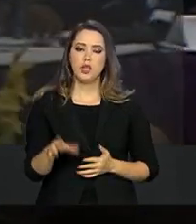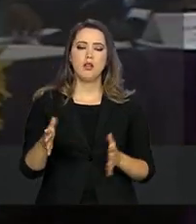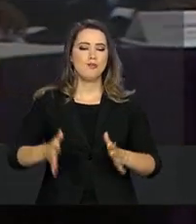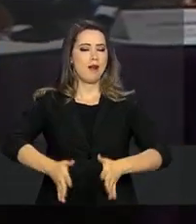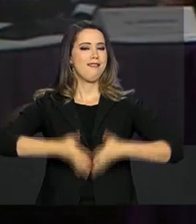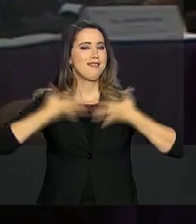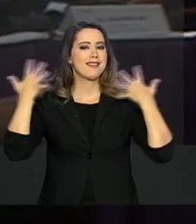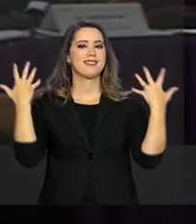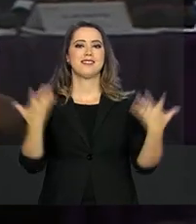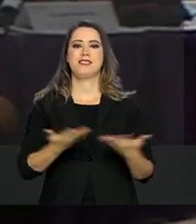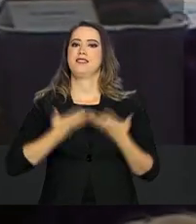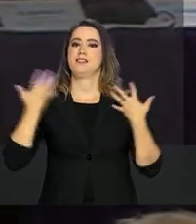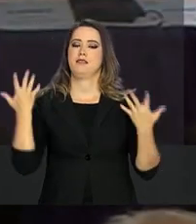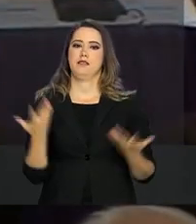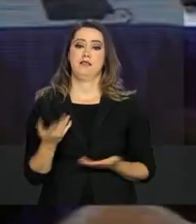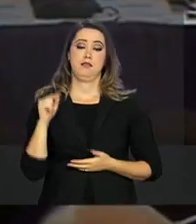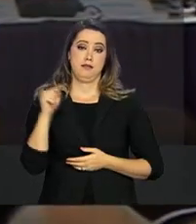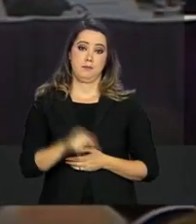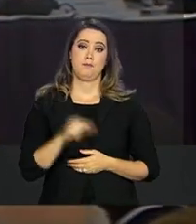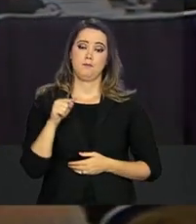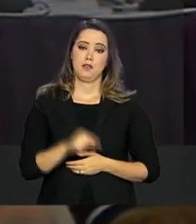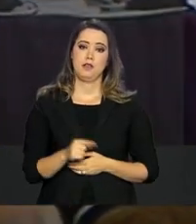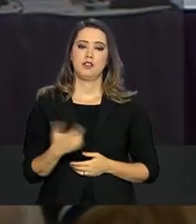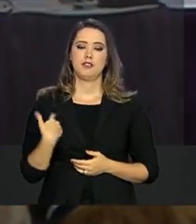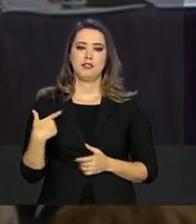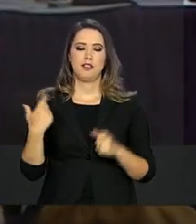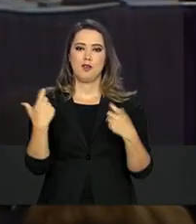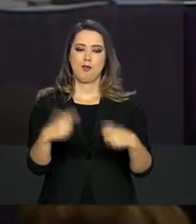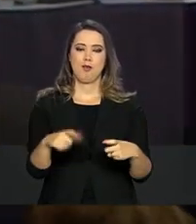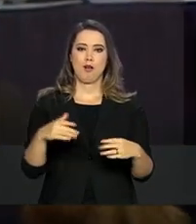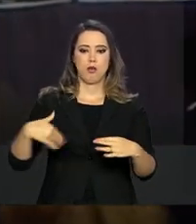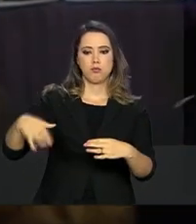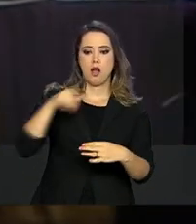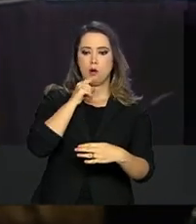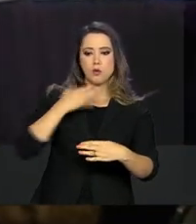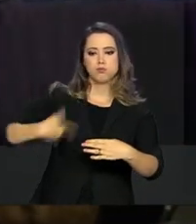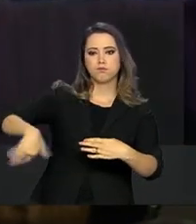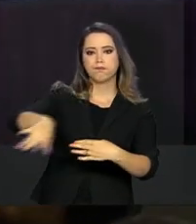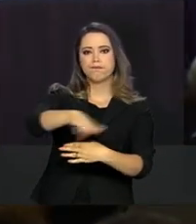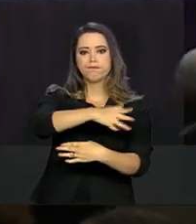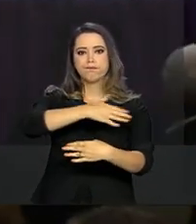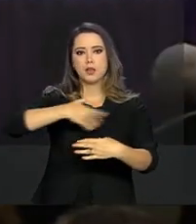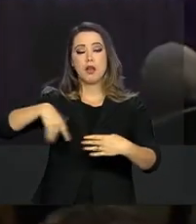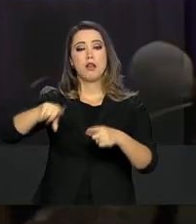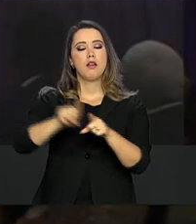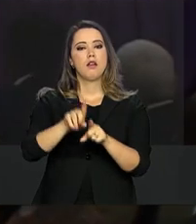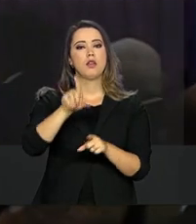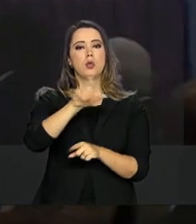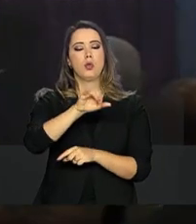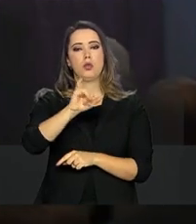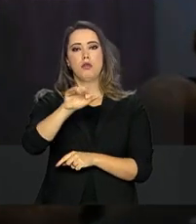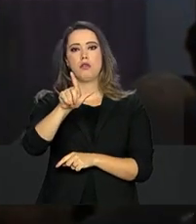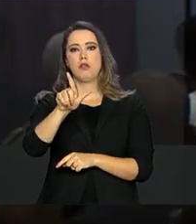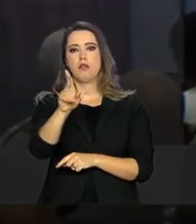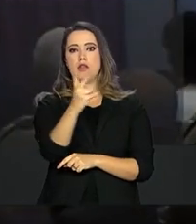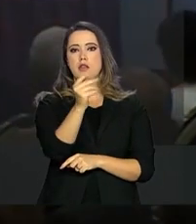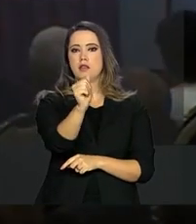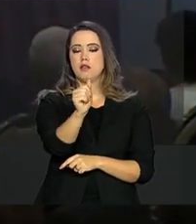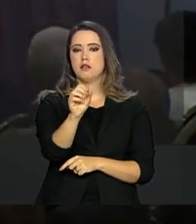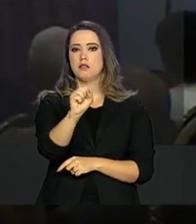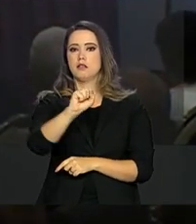que eu venho aqui a ilha do sal porque nós brasileiros temos por cargo cabo